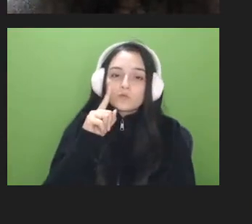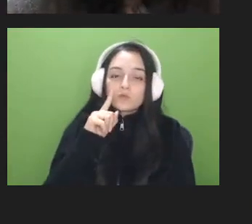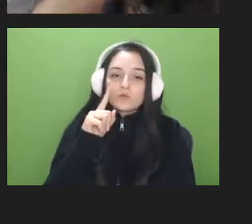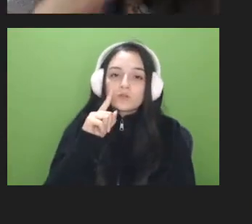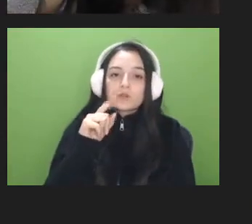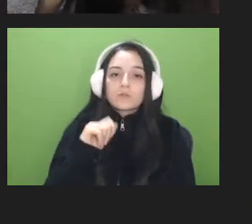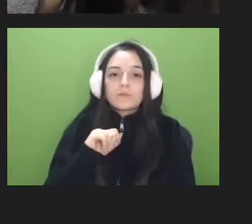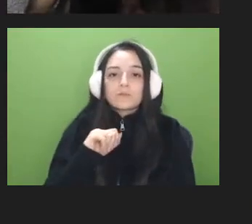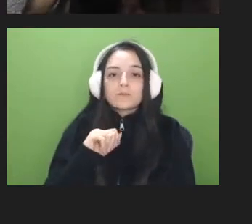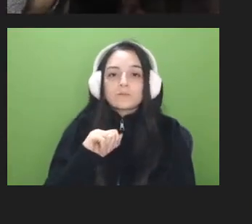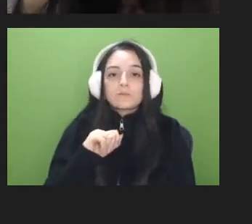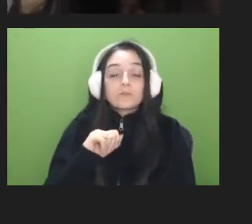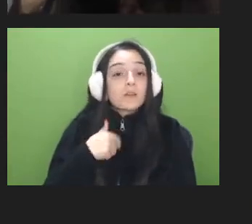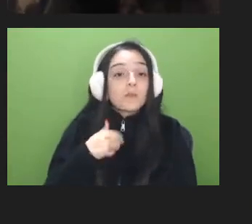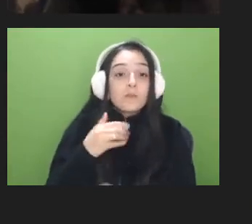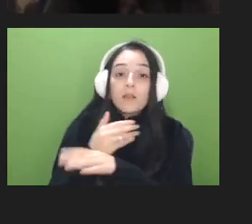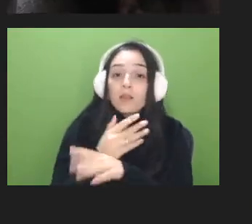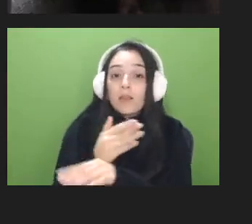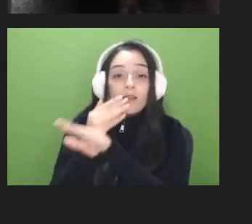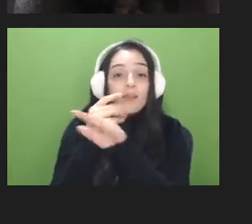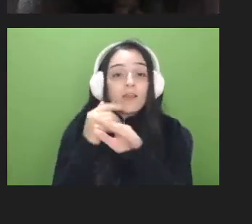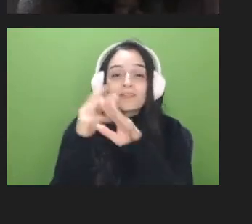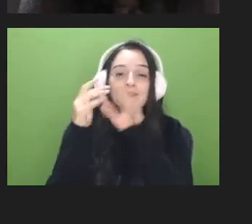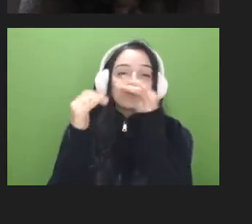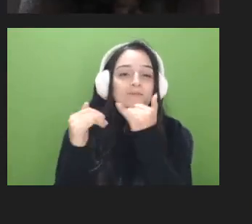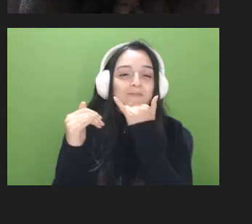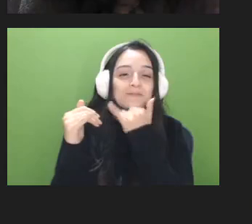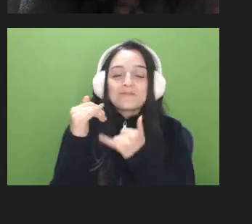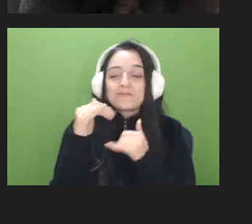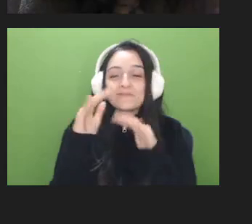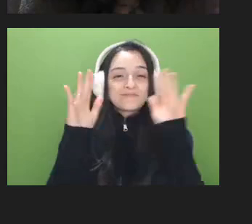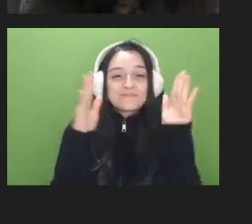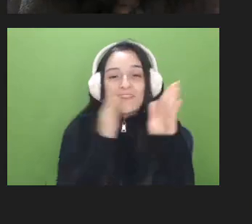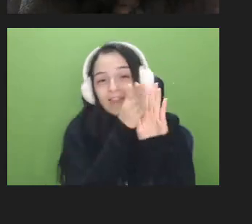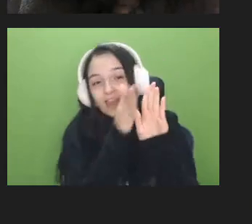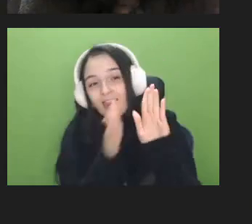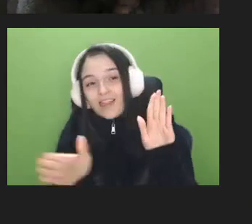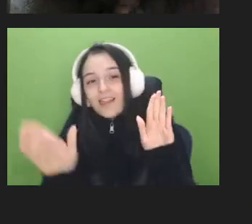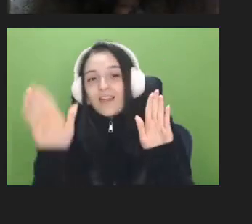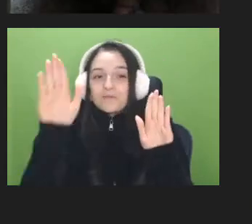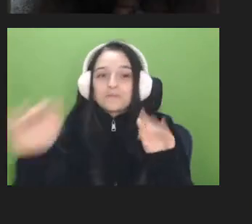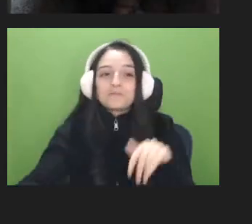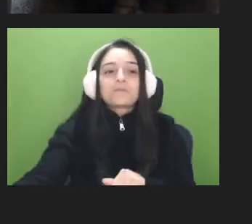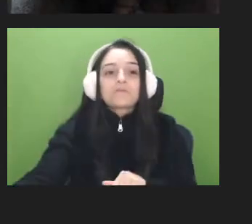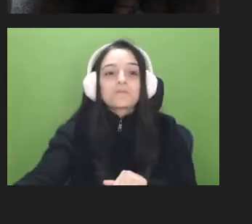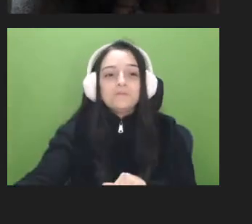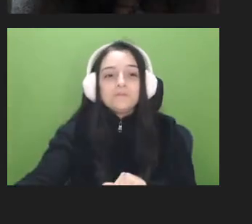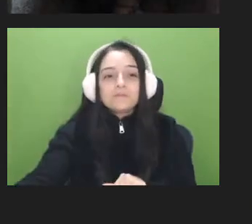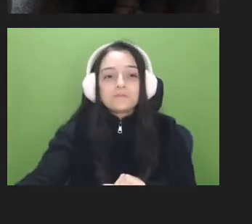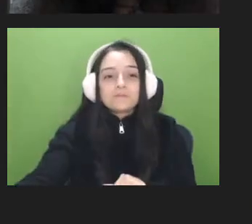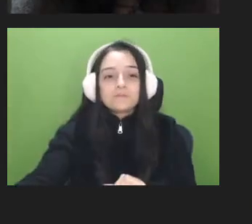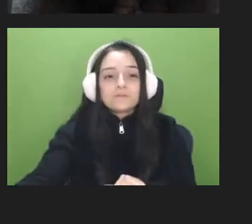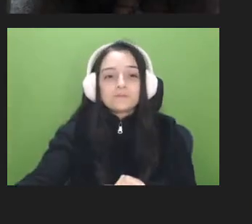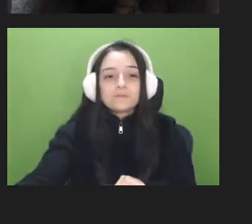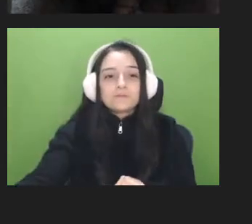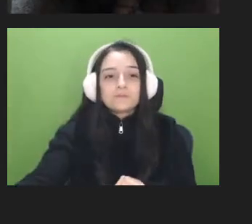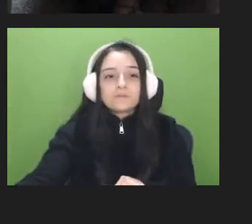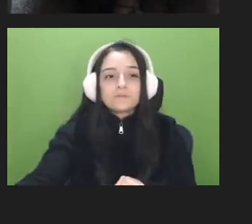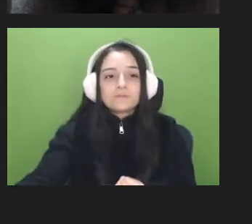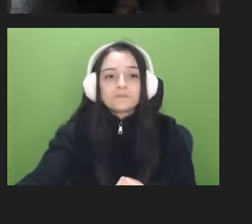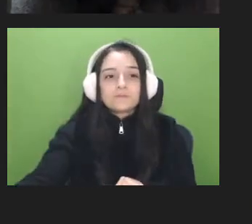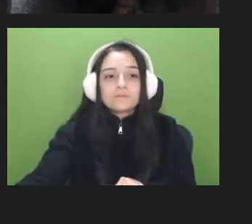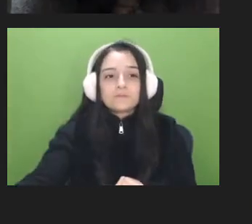e aí acabei me perdendo um pouco no que eu ia falar, mas era muito nesse sentido, gente, de que alguns esquemas de relação que a